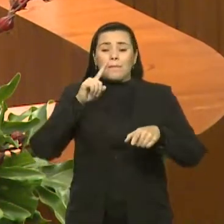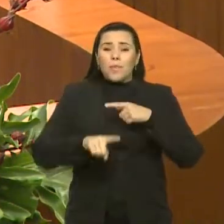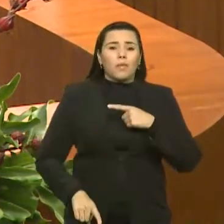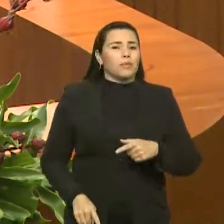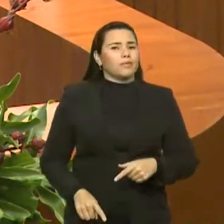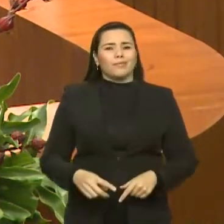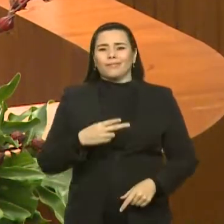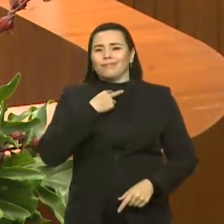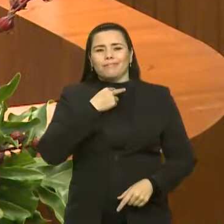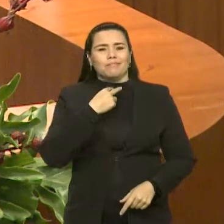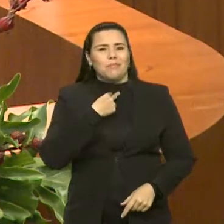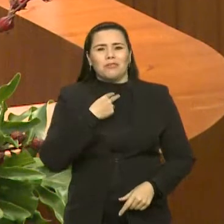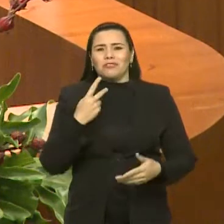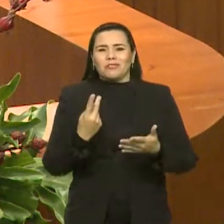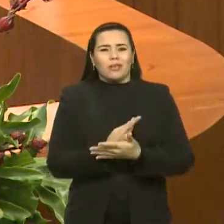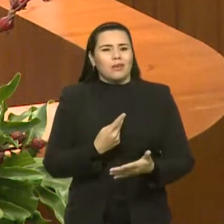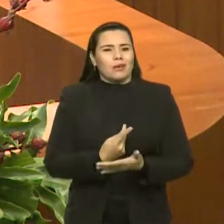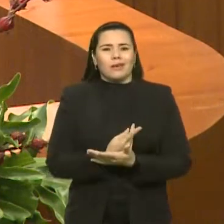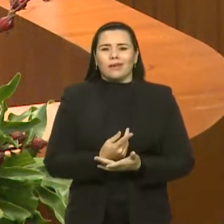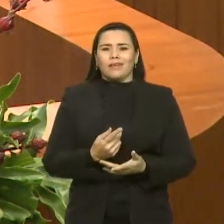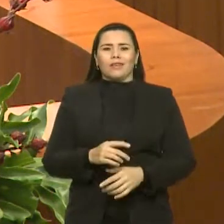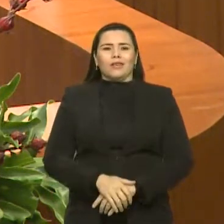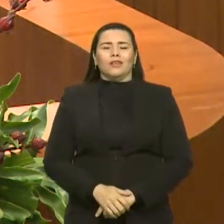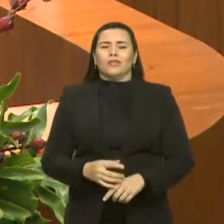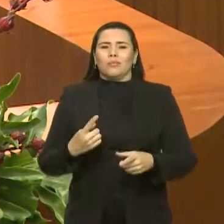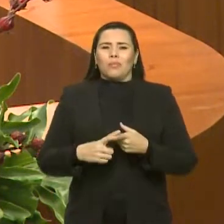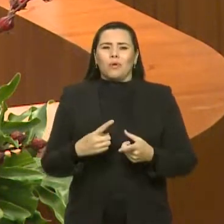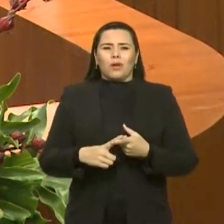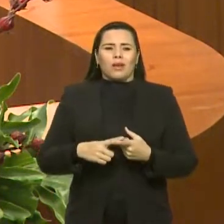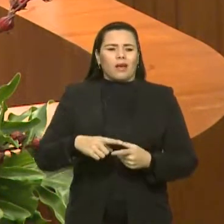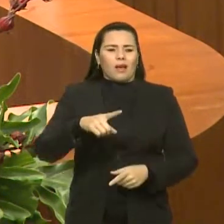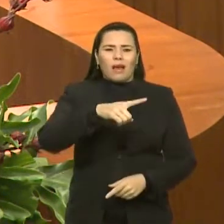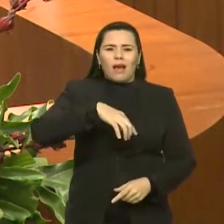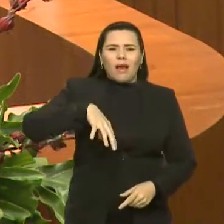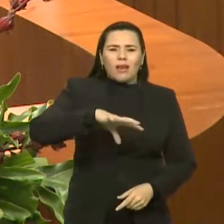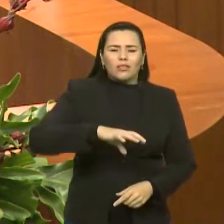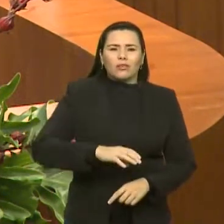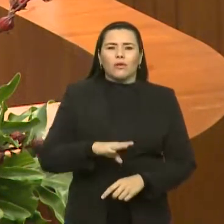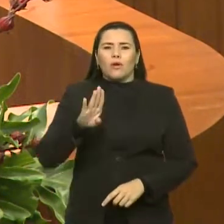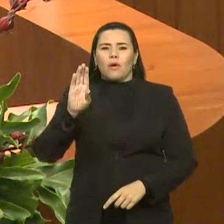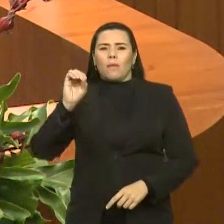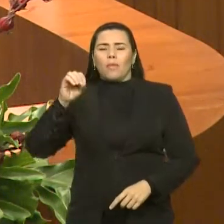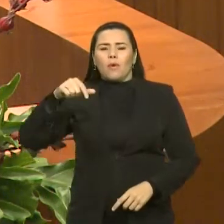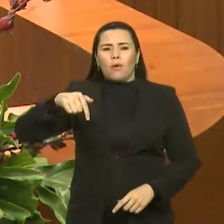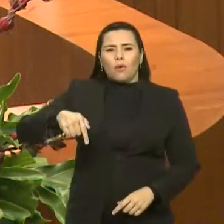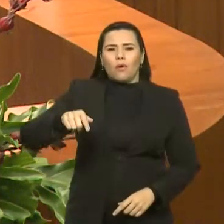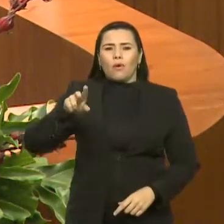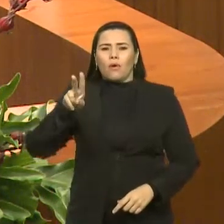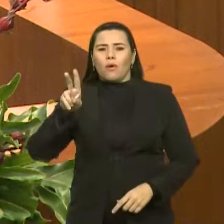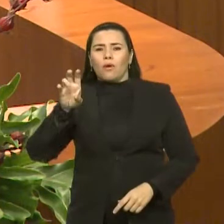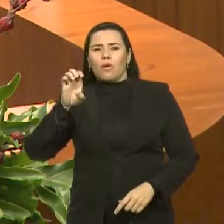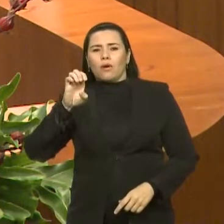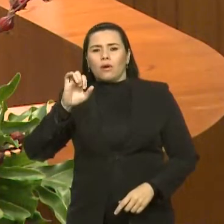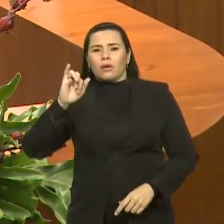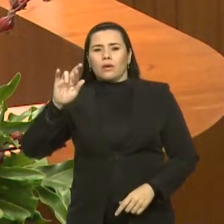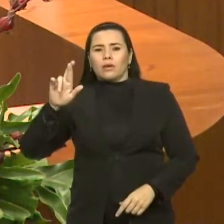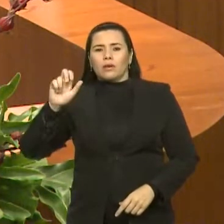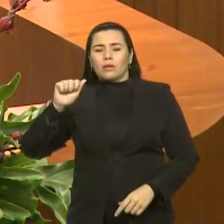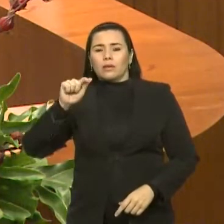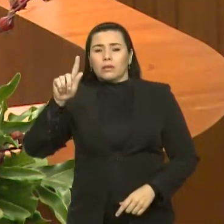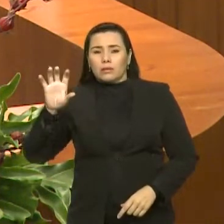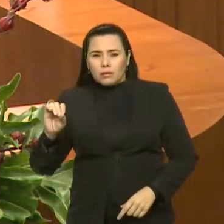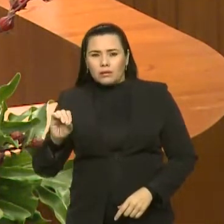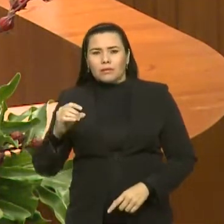tem condição de pegar ali a região do Buqueirão, onde todo mundo sabe o que acontece nessa travessia. Então, vim